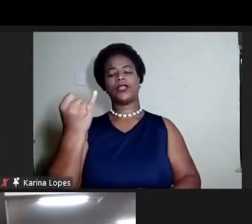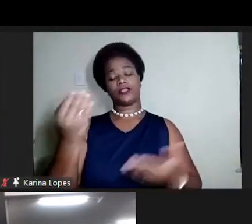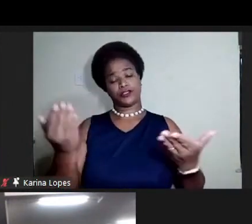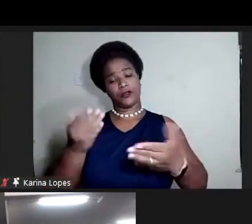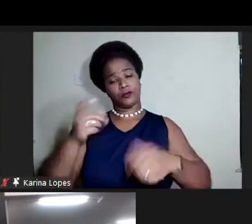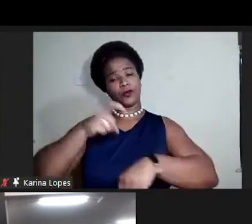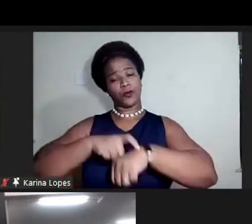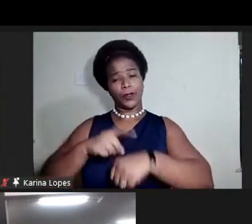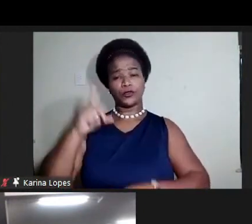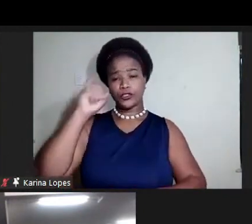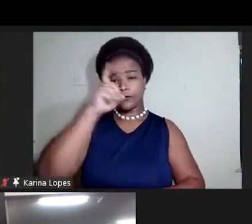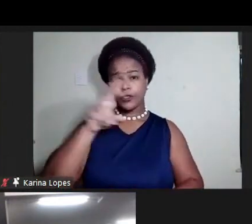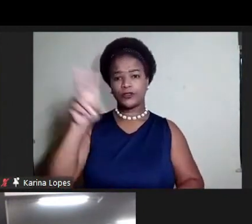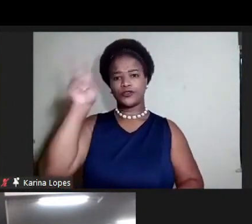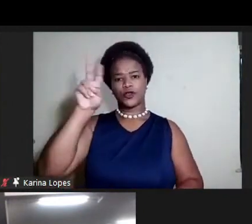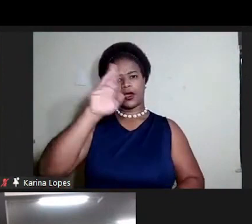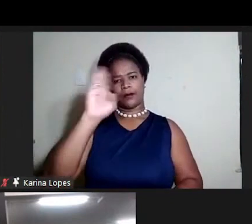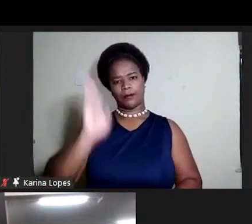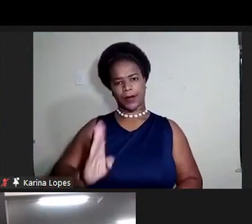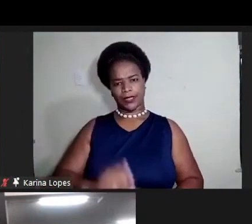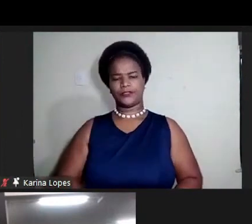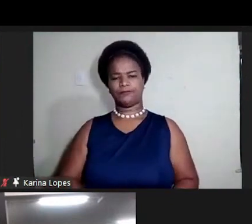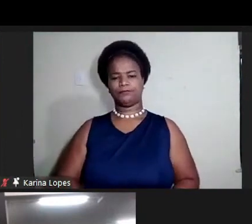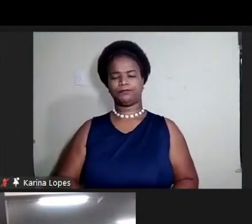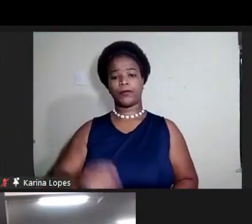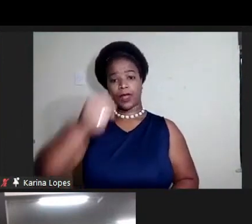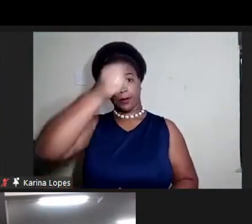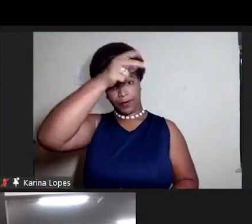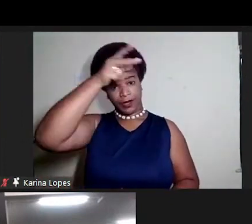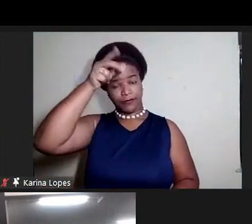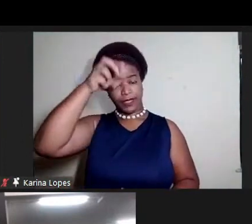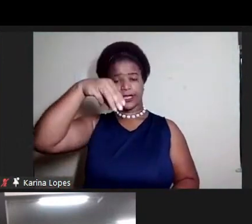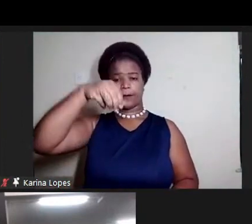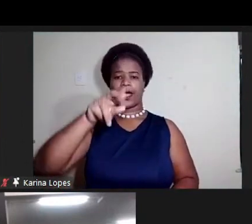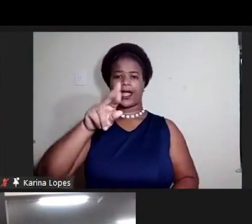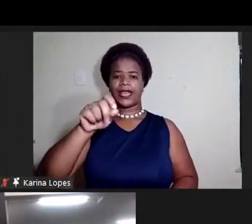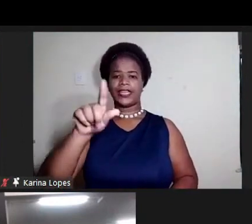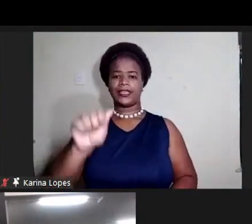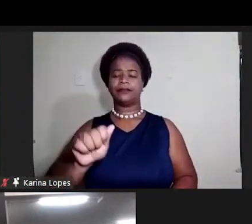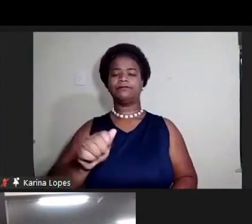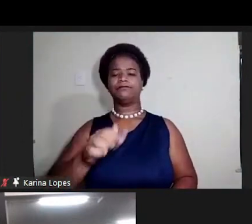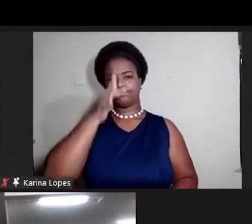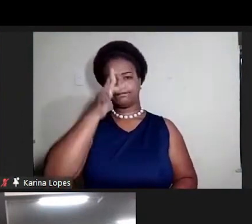brasileira. Margarida Salomão, prefeita. Fecha aspas.